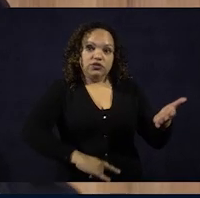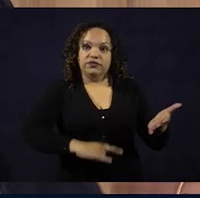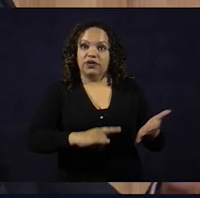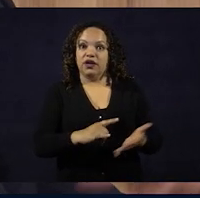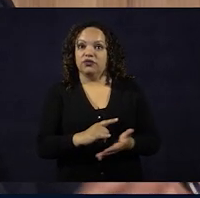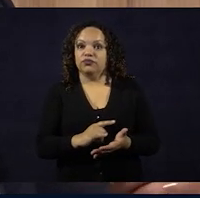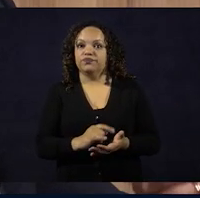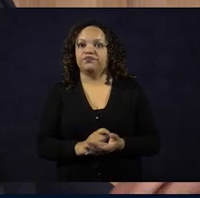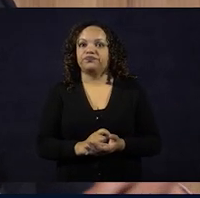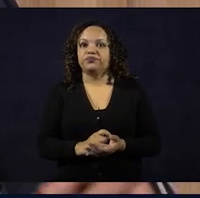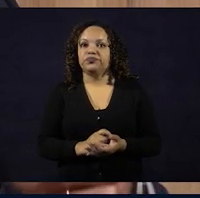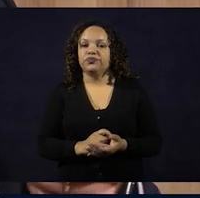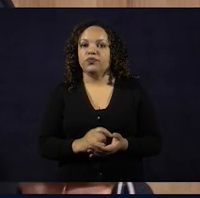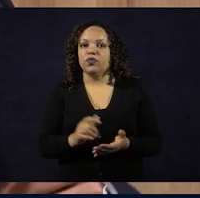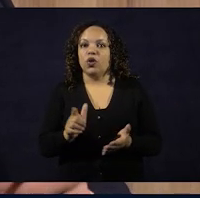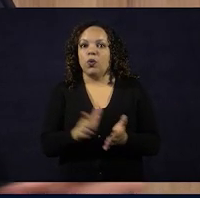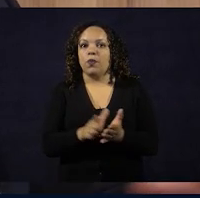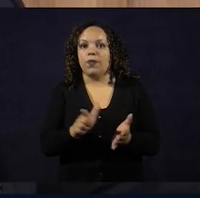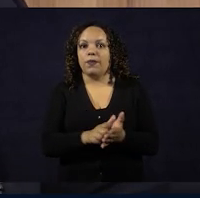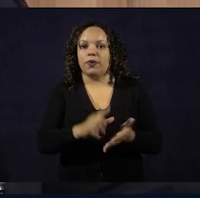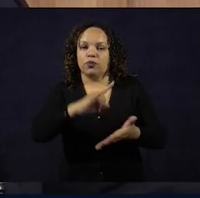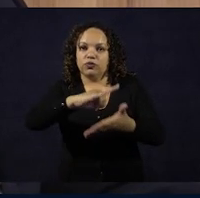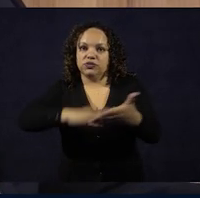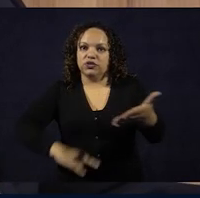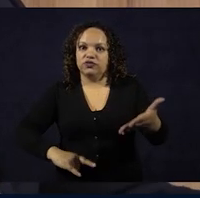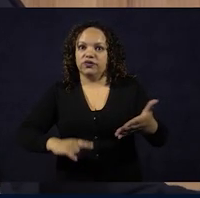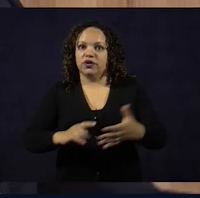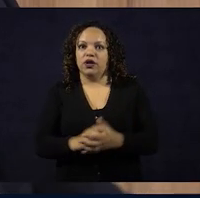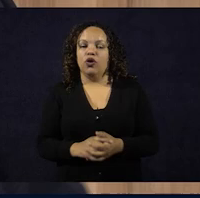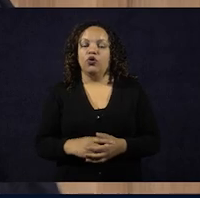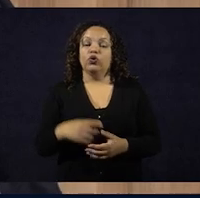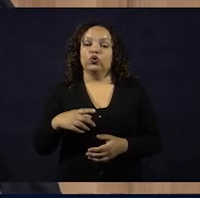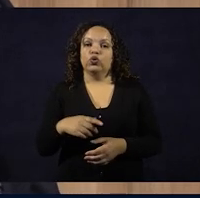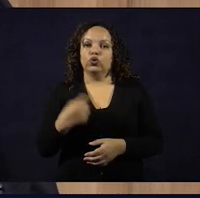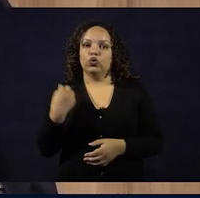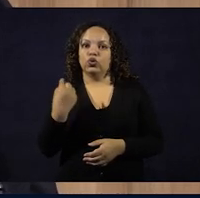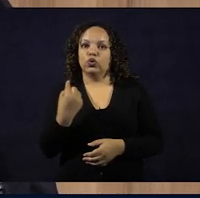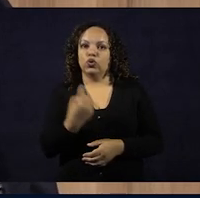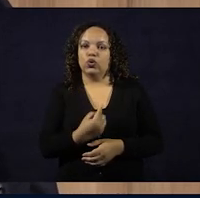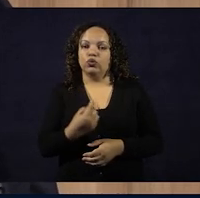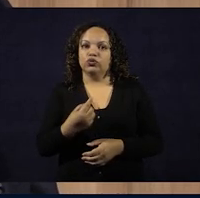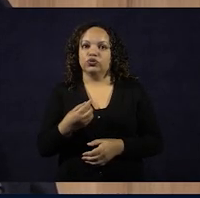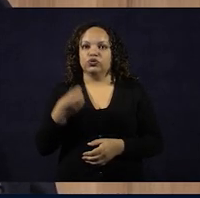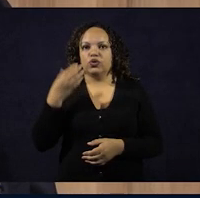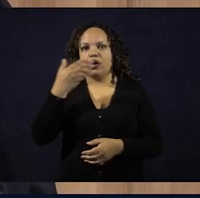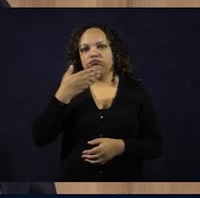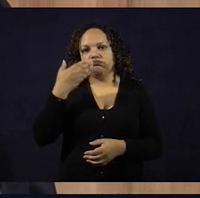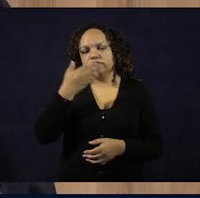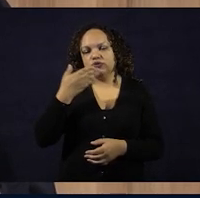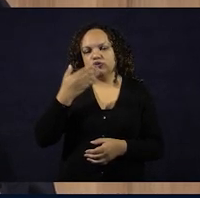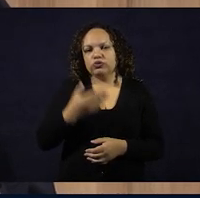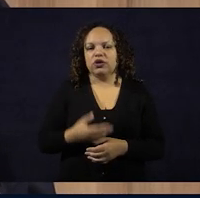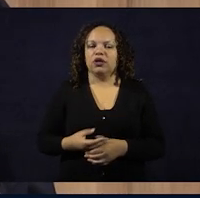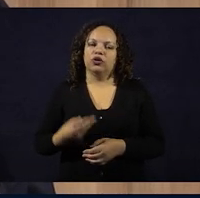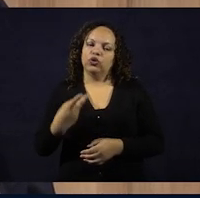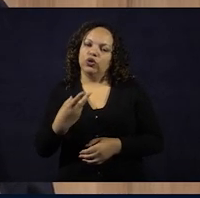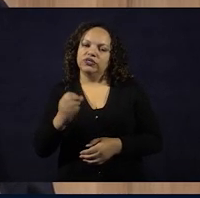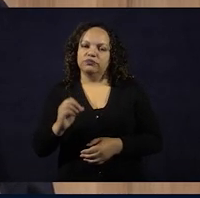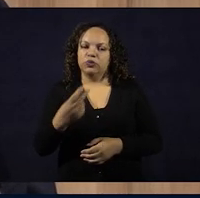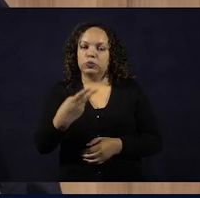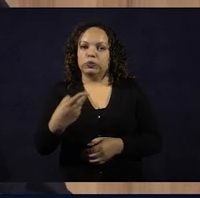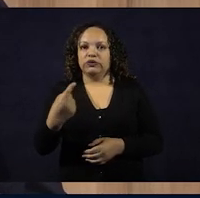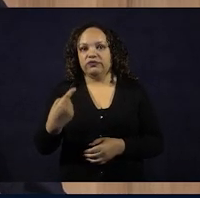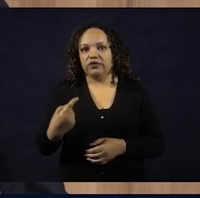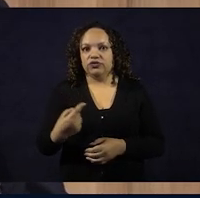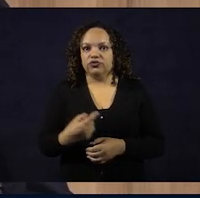com certificado que uma empresa europessa certifica o nosso açúcar a gente fazia em 2021 a gente